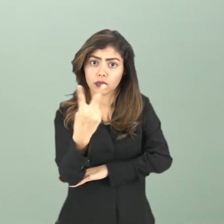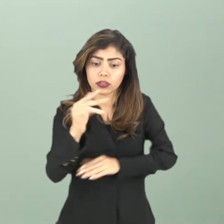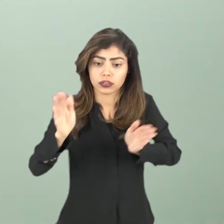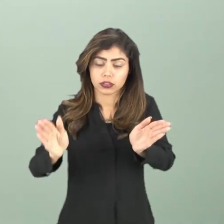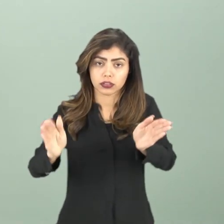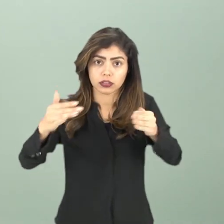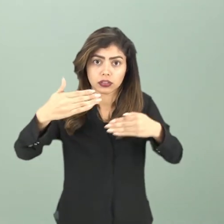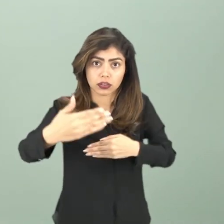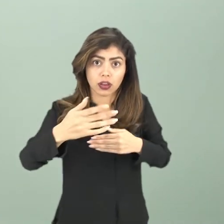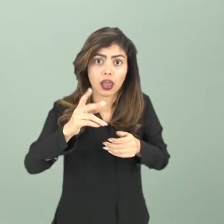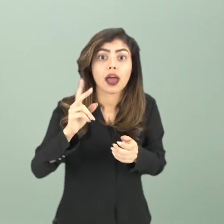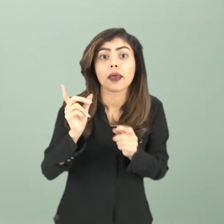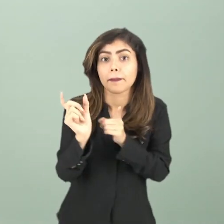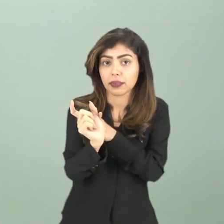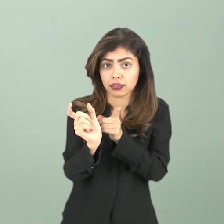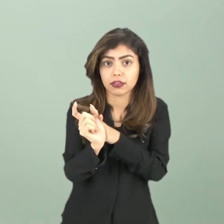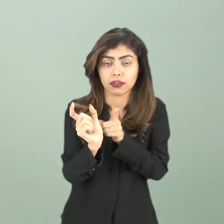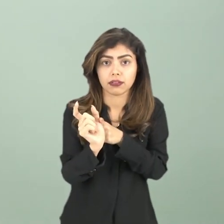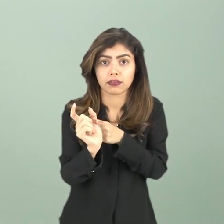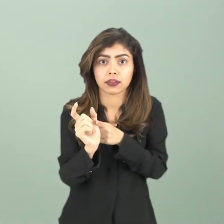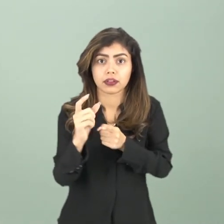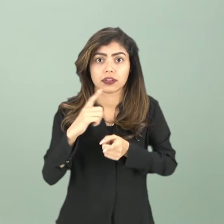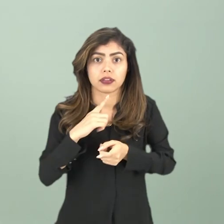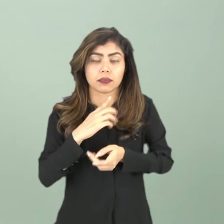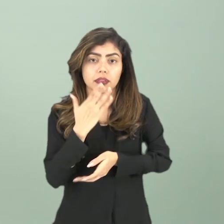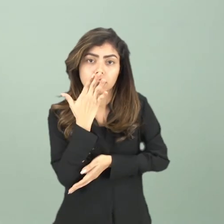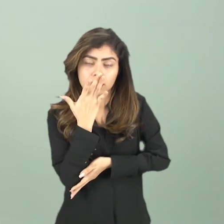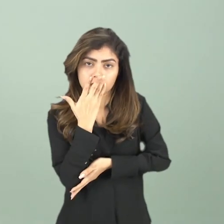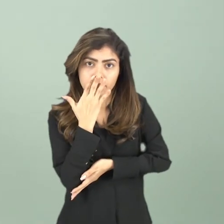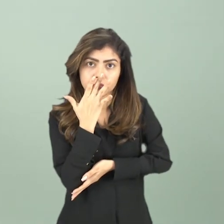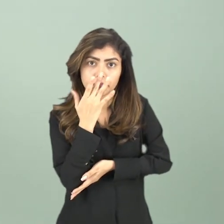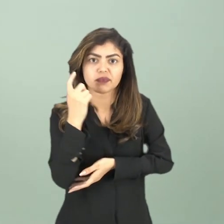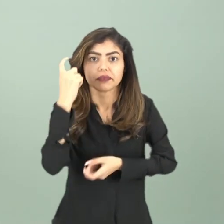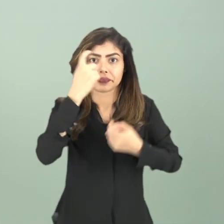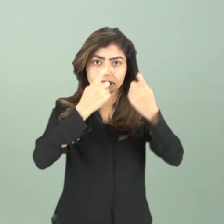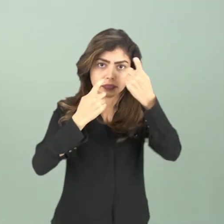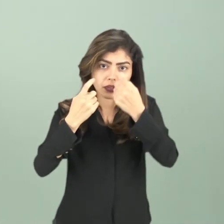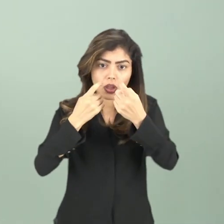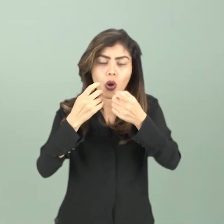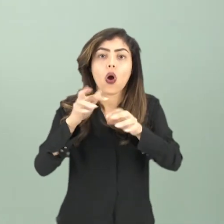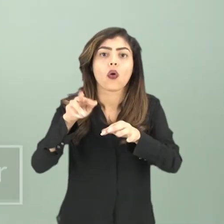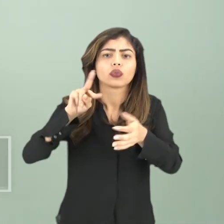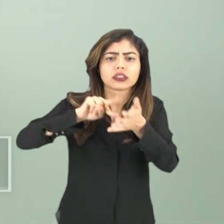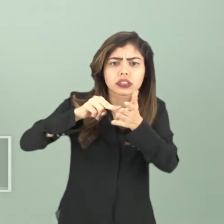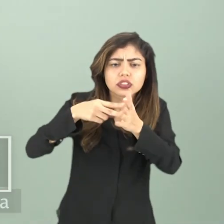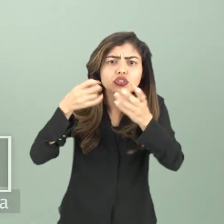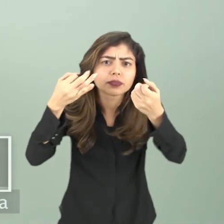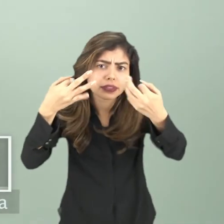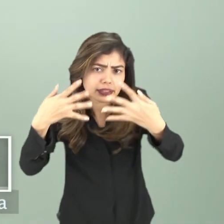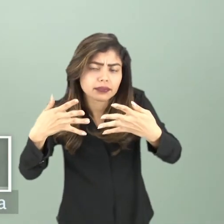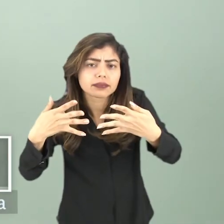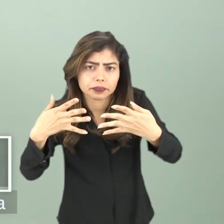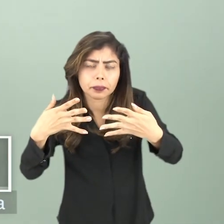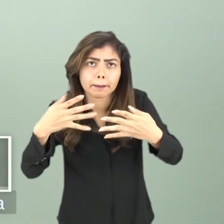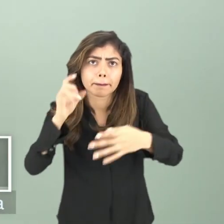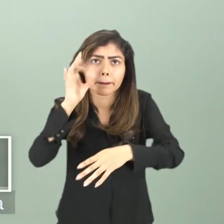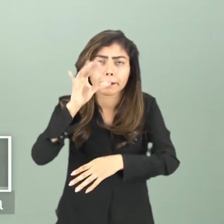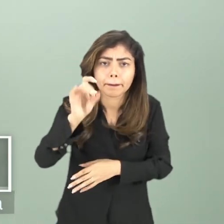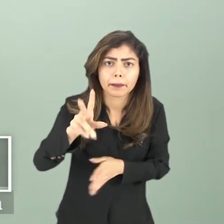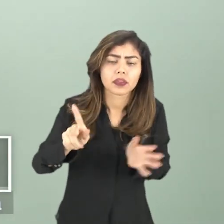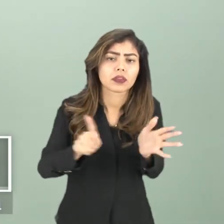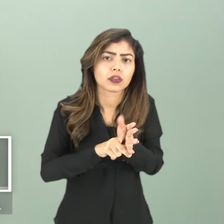caixinhas onde que as palavras estão pela cor expressando a sua função e o papel que elas cumprem dentro do